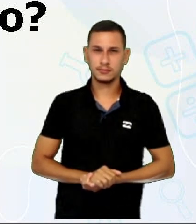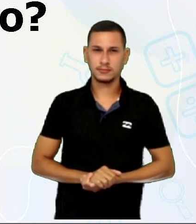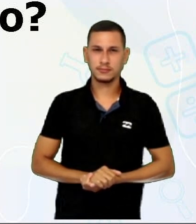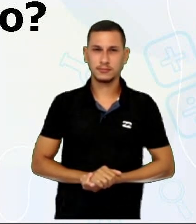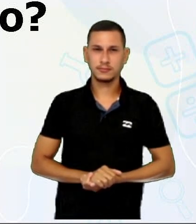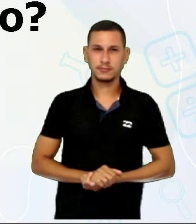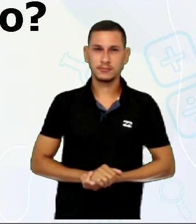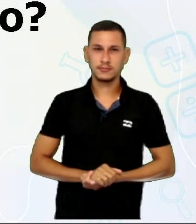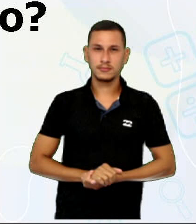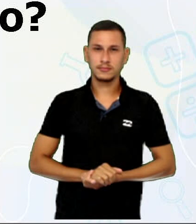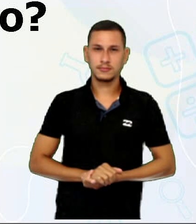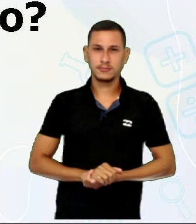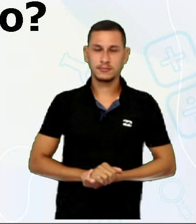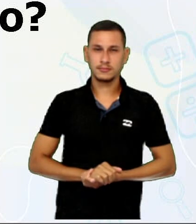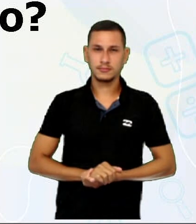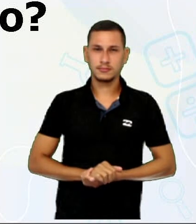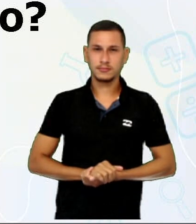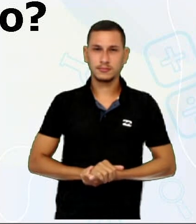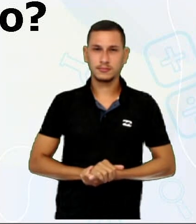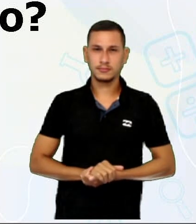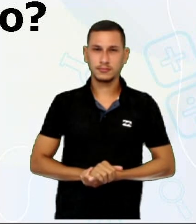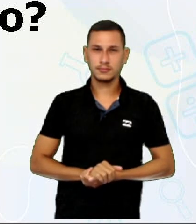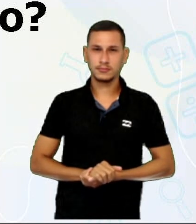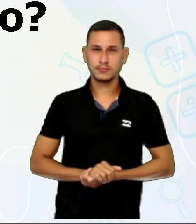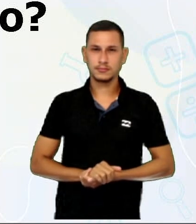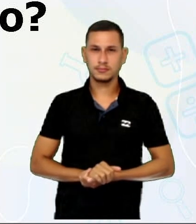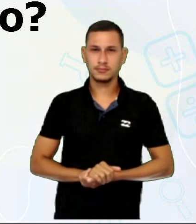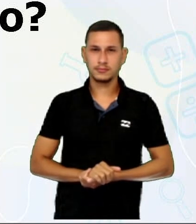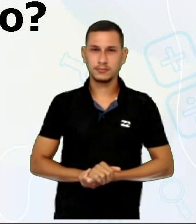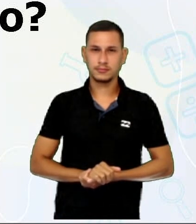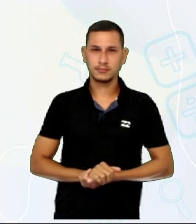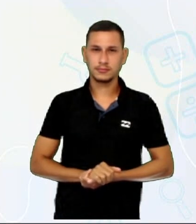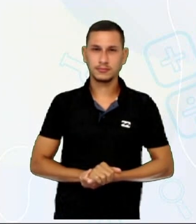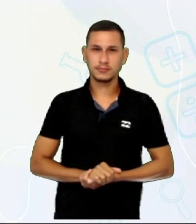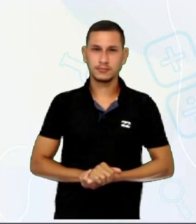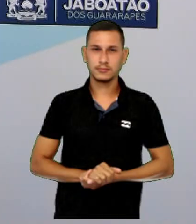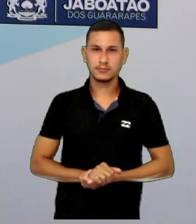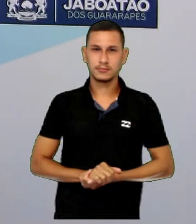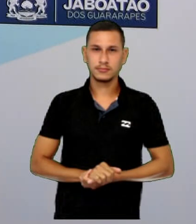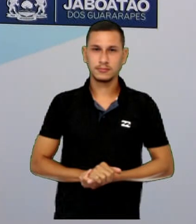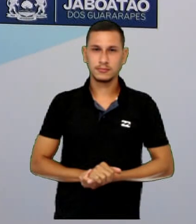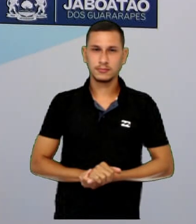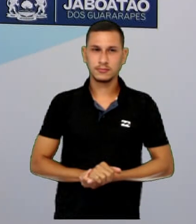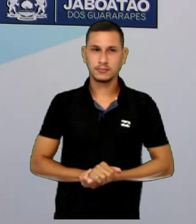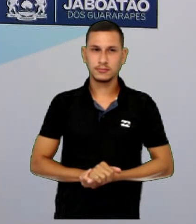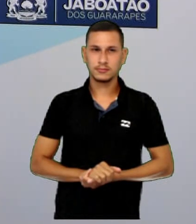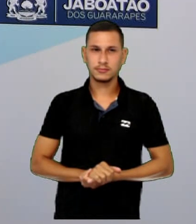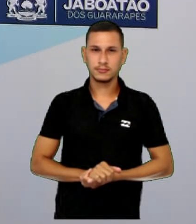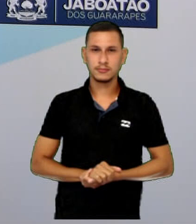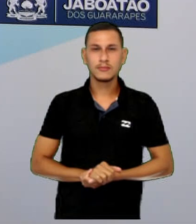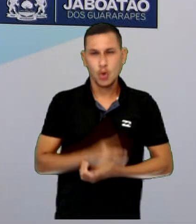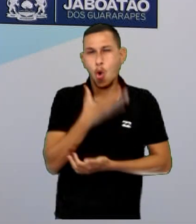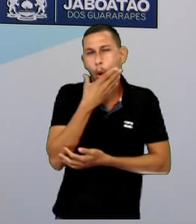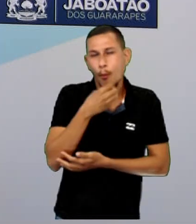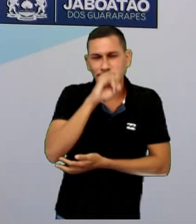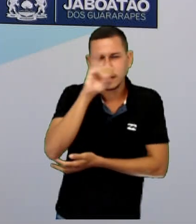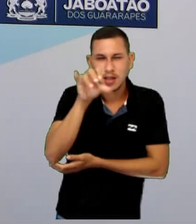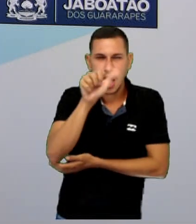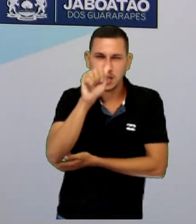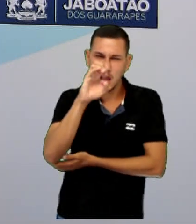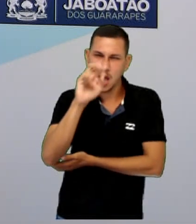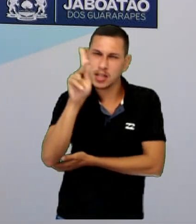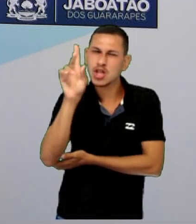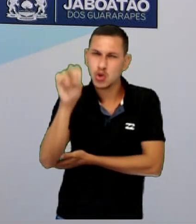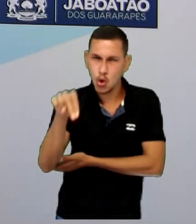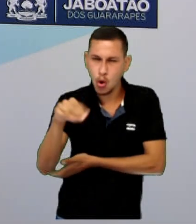É assim que o sapo canta na lagoa, sua toada improvisada ainda espera. Jackson do Pandeiro é o